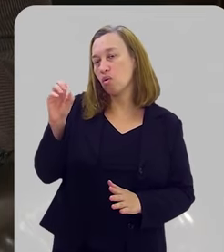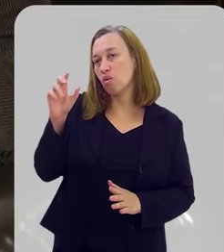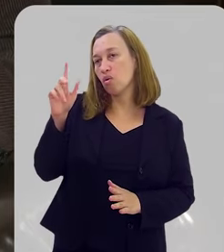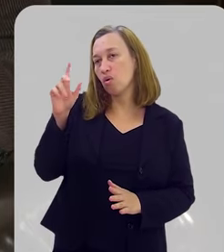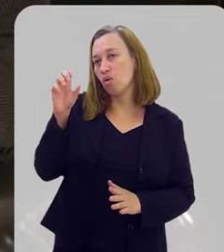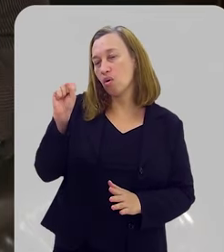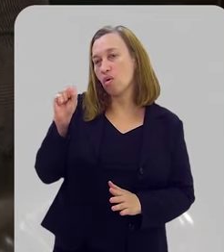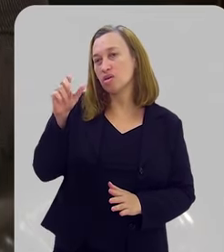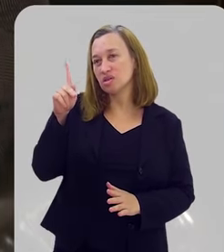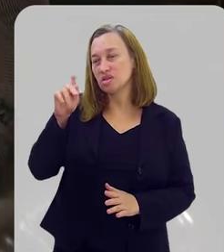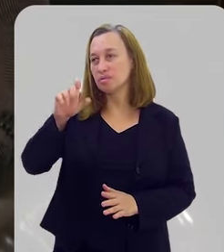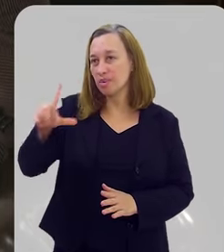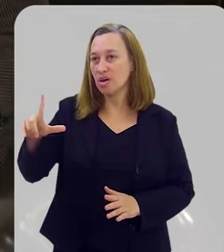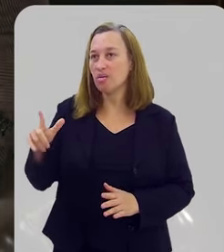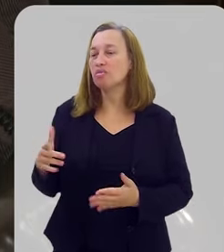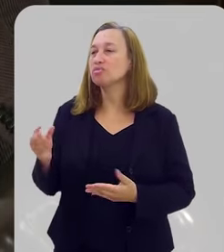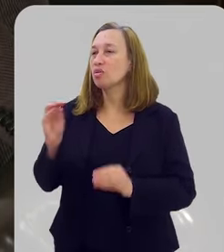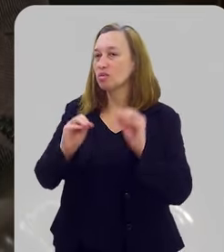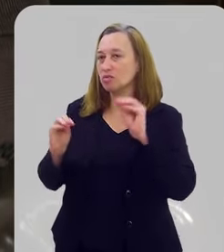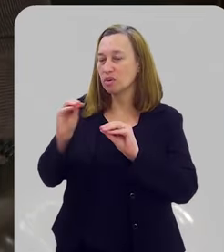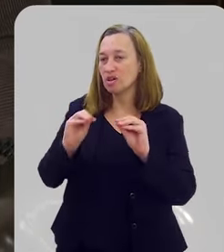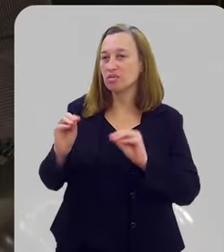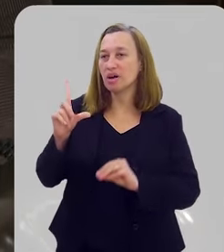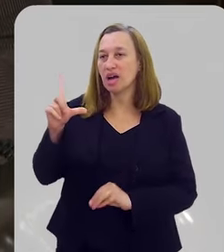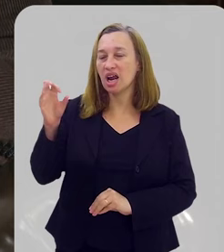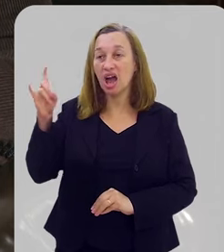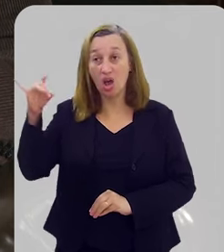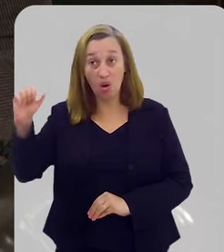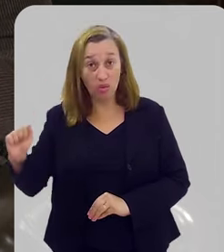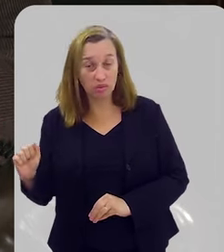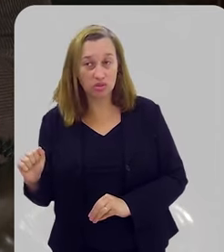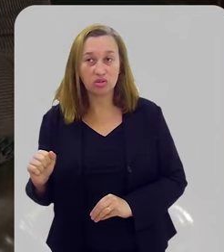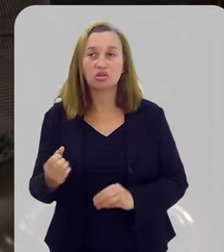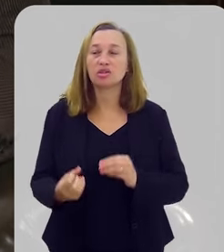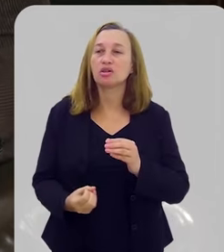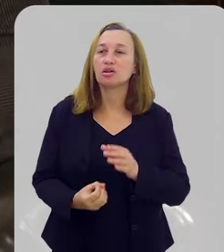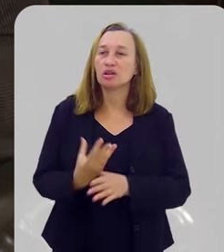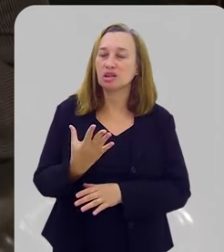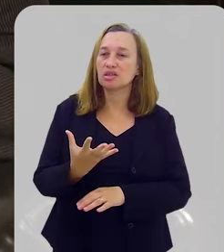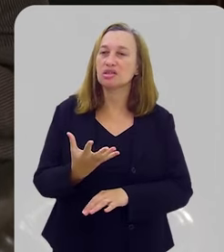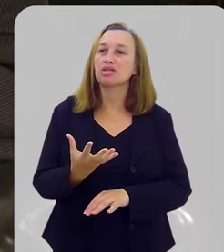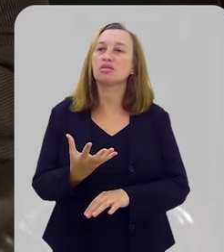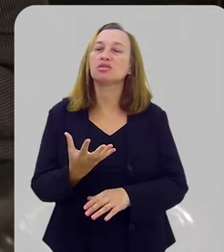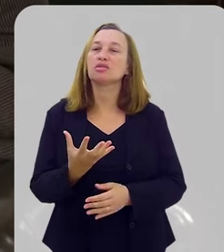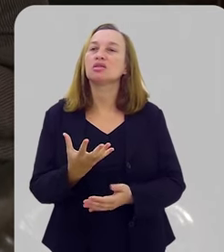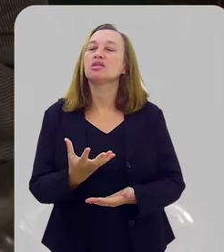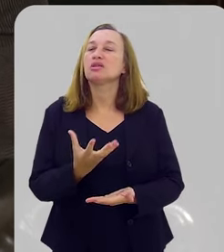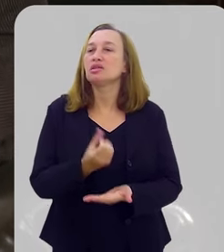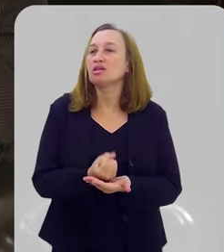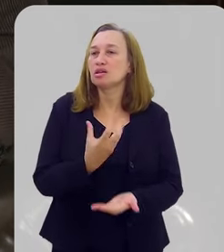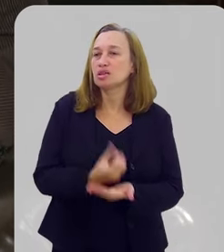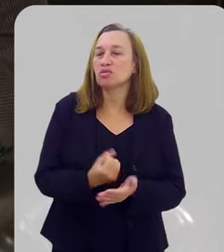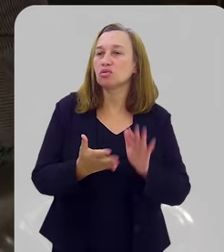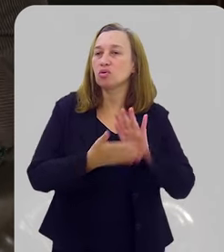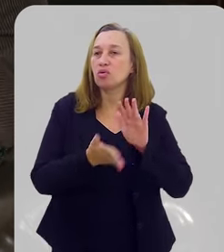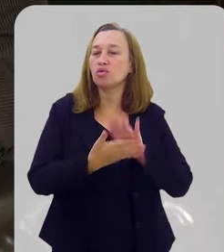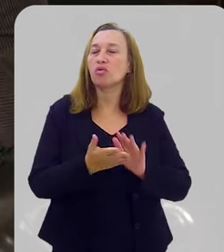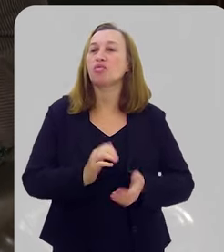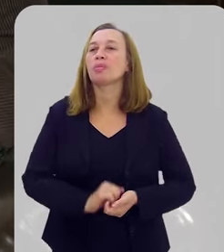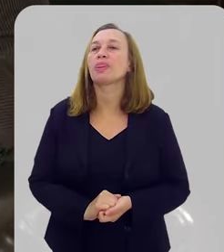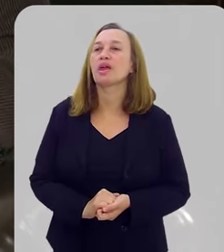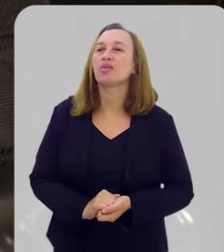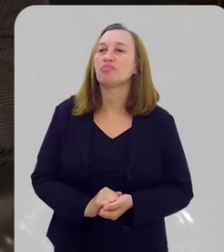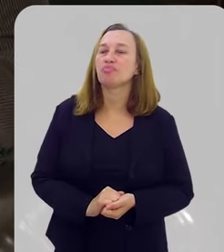O Cláudio também é um dos caras lá que faz toda a programação musical lá, né? Ele foi contratado pela